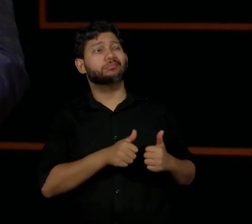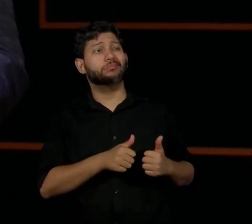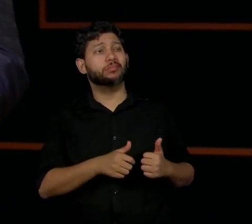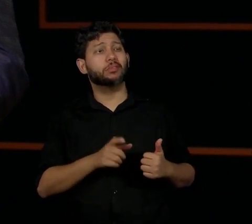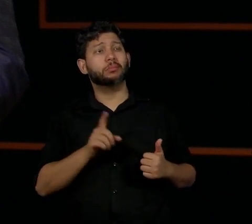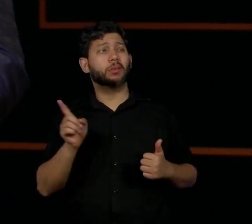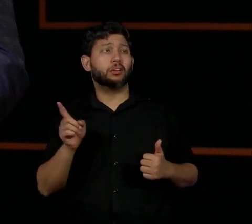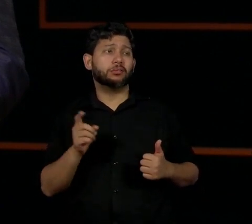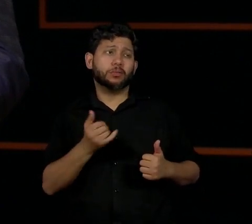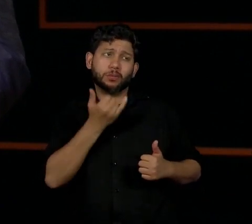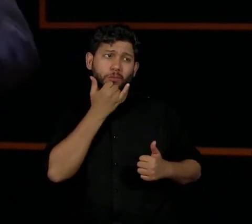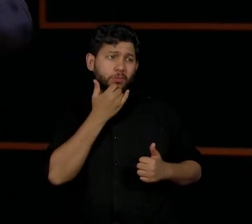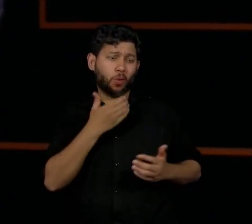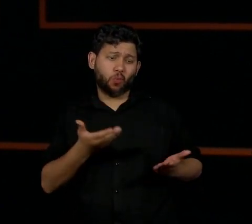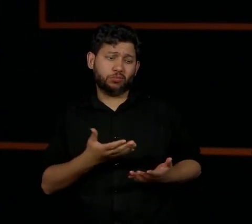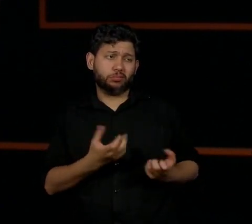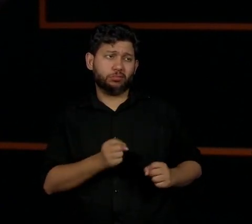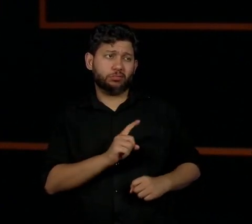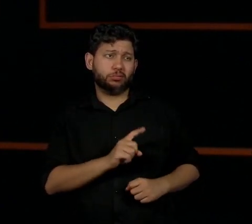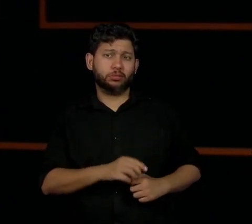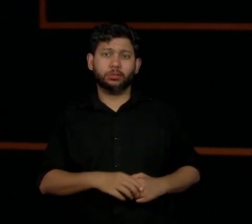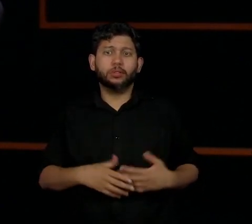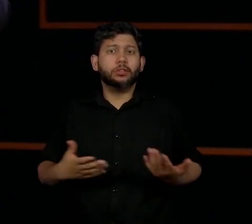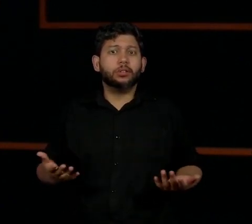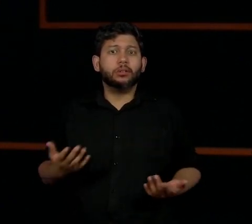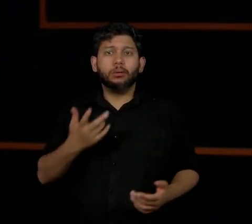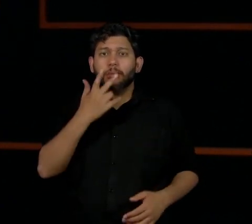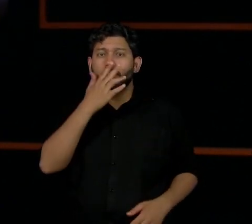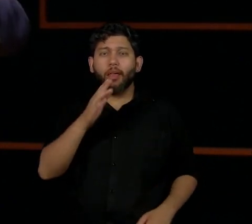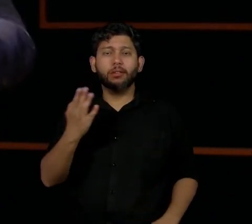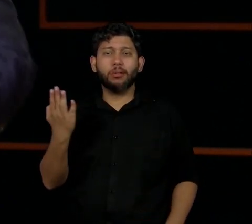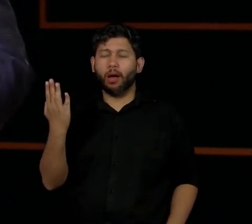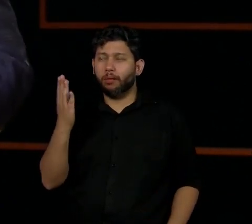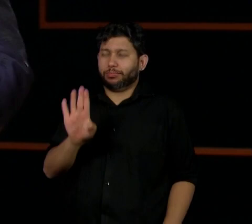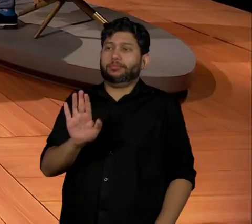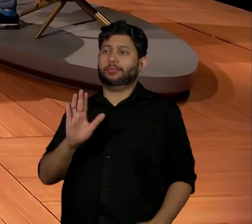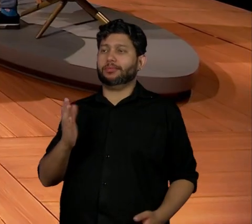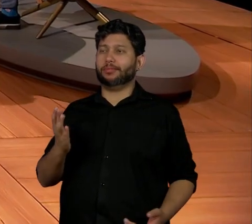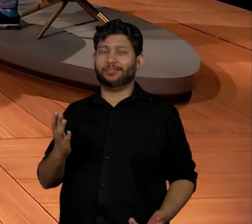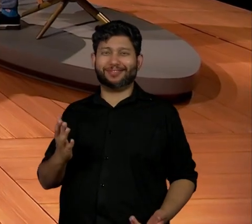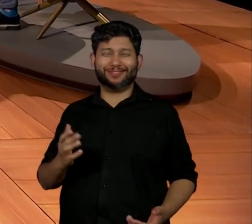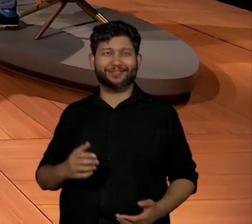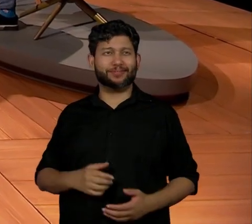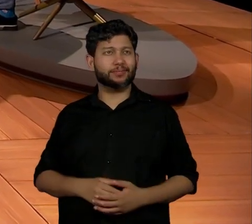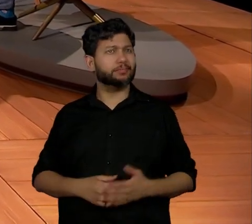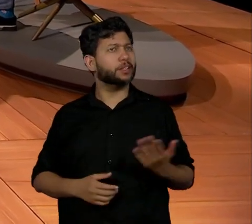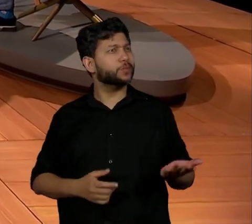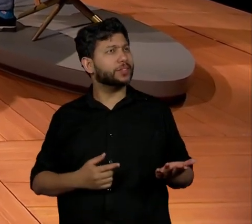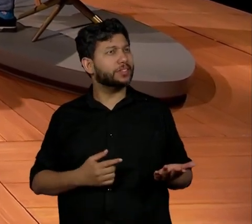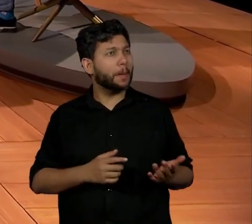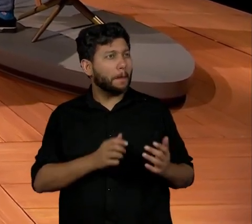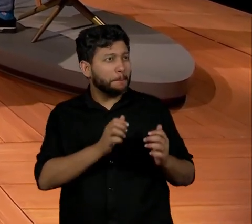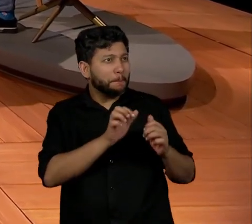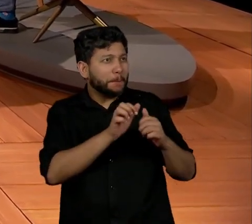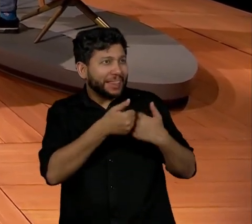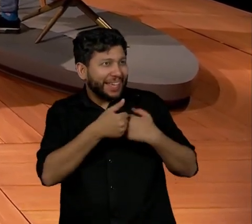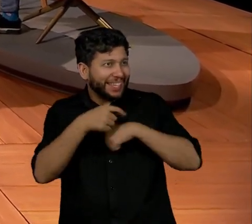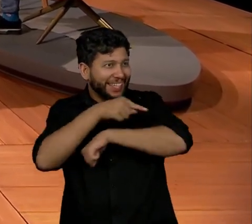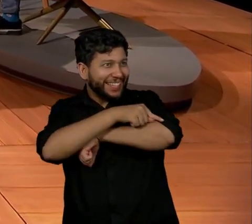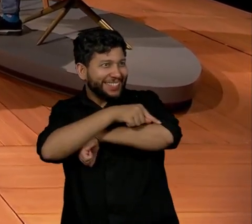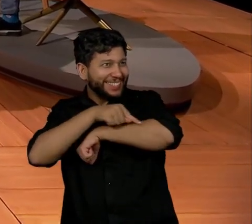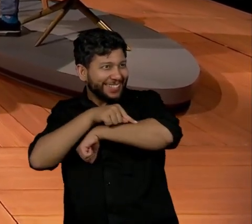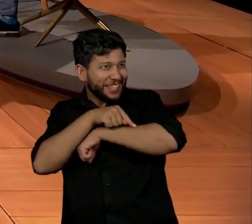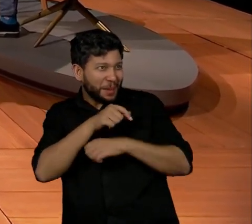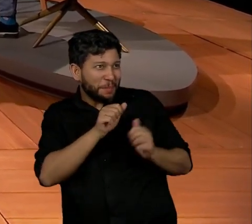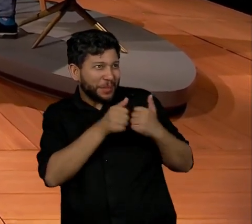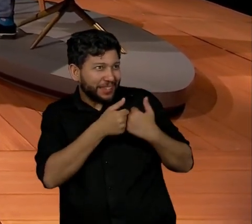Anísio, mas não hoje. E era assim, essa bola de neve que não acabava nunca. E você ficava na padaria ali na frente, né? Ficava na